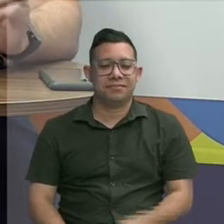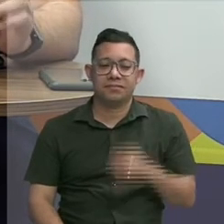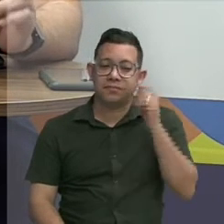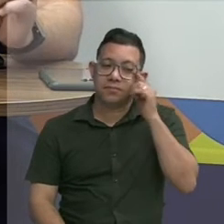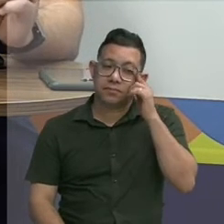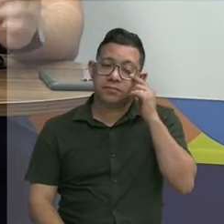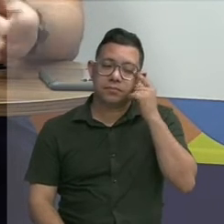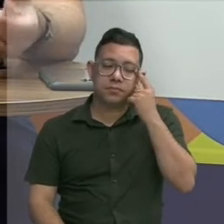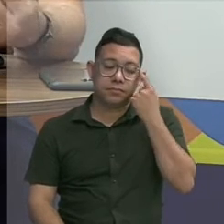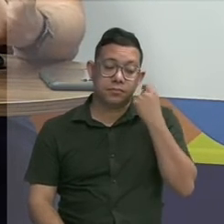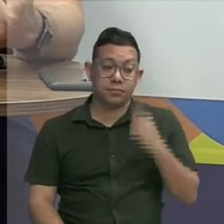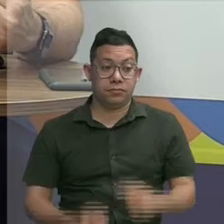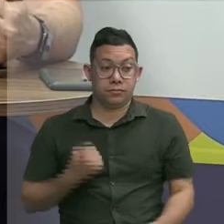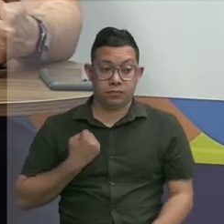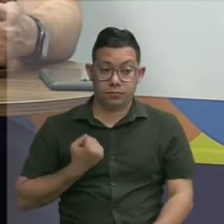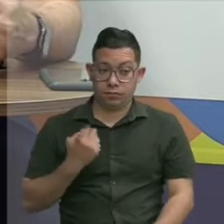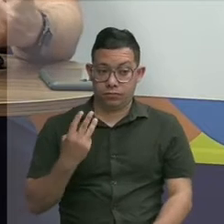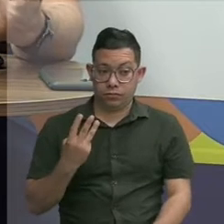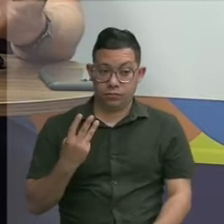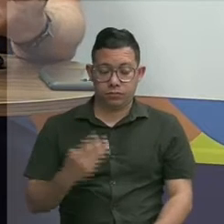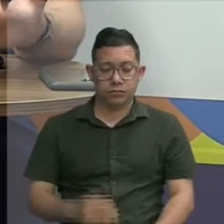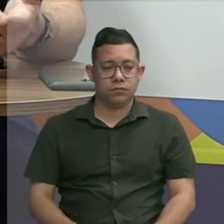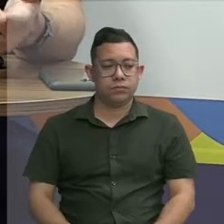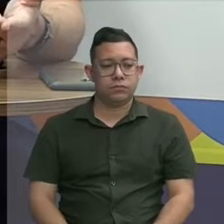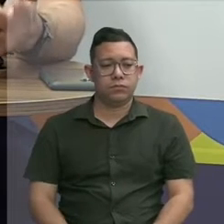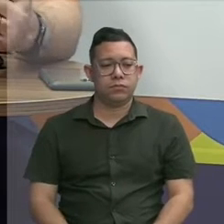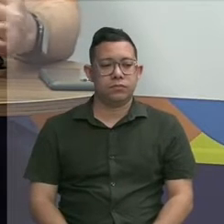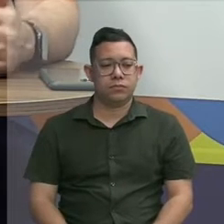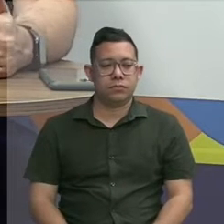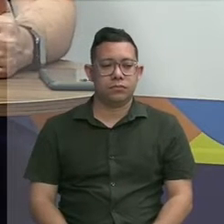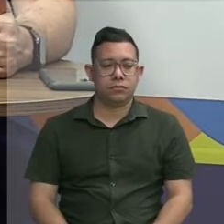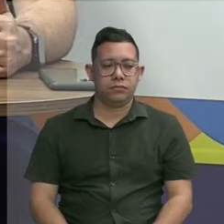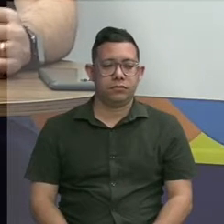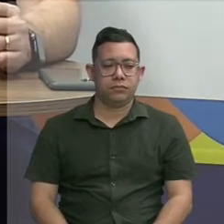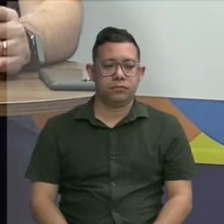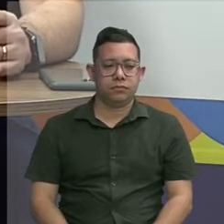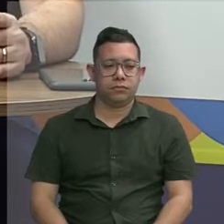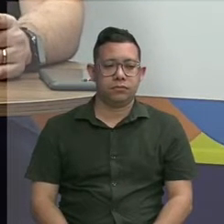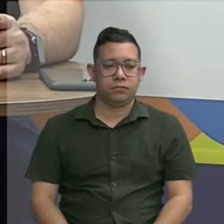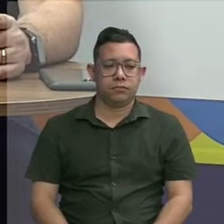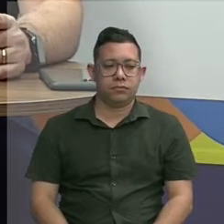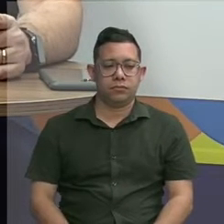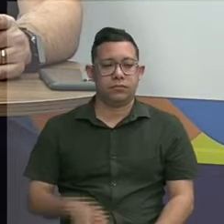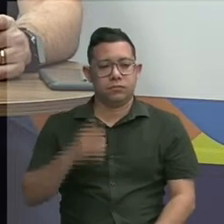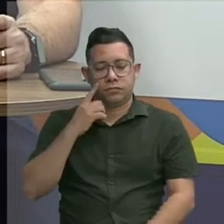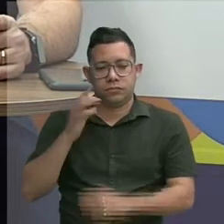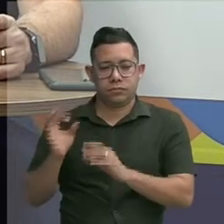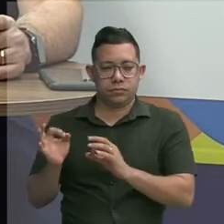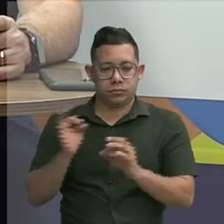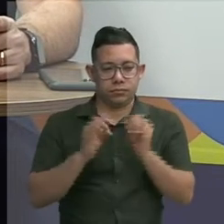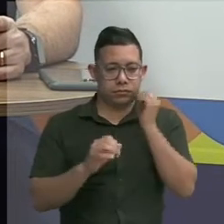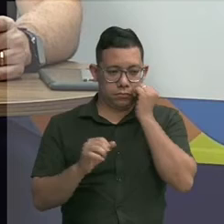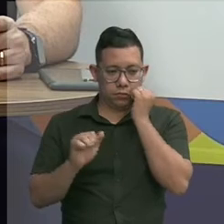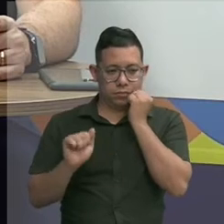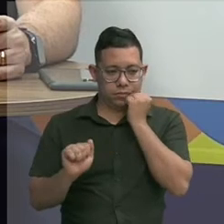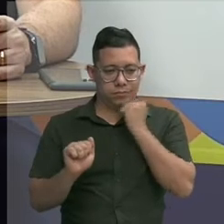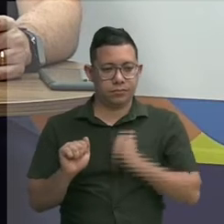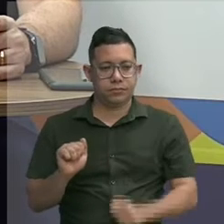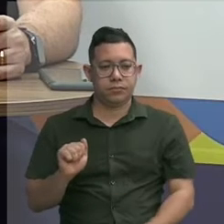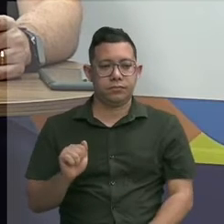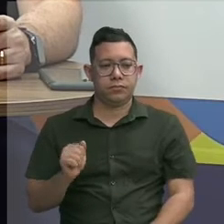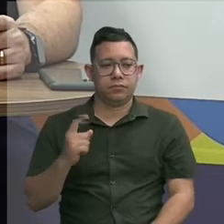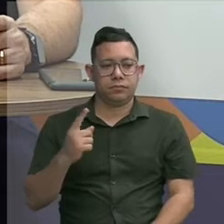3x ao quadrado sobre 3 - 20 = 0 se vocês repararem bem o avalia um